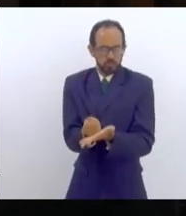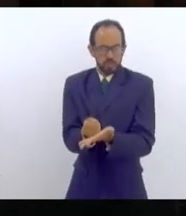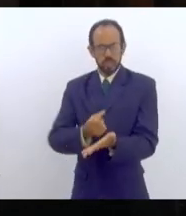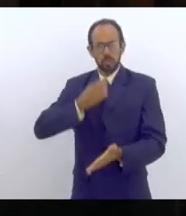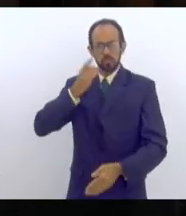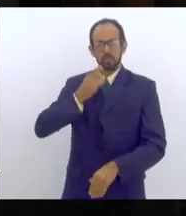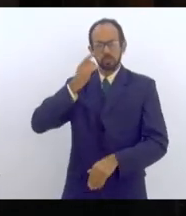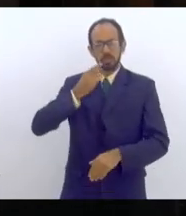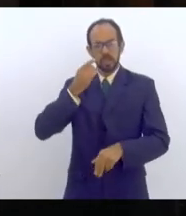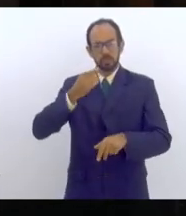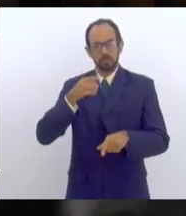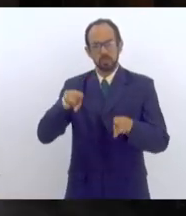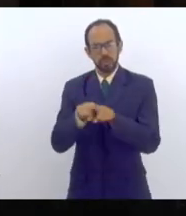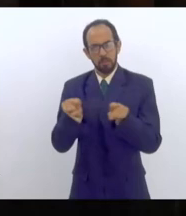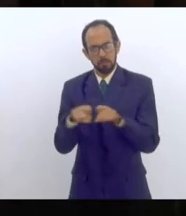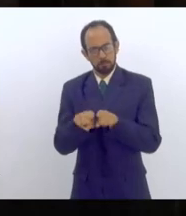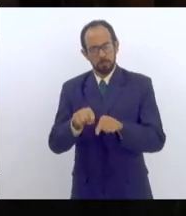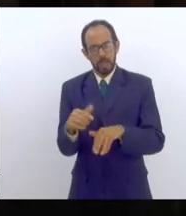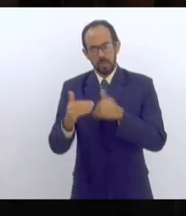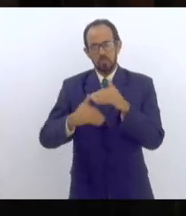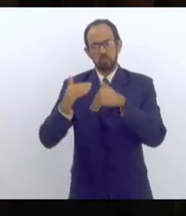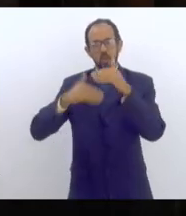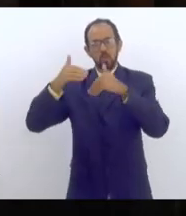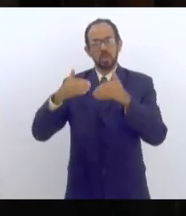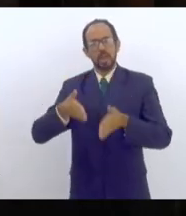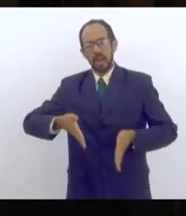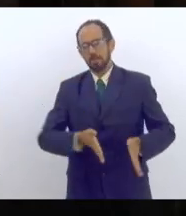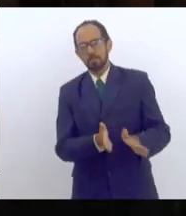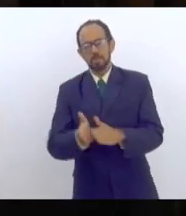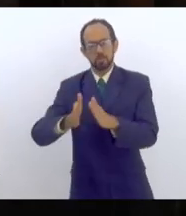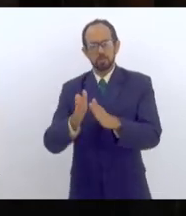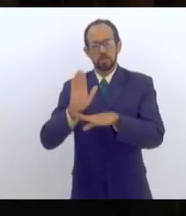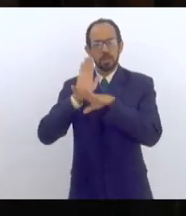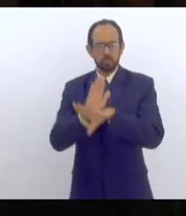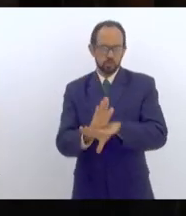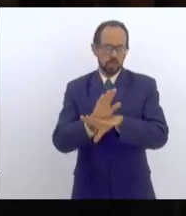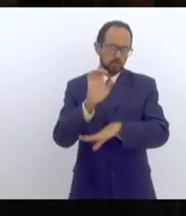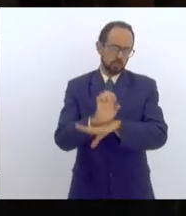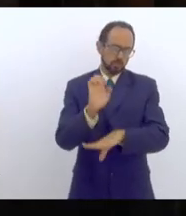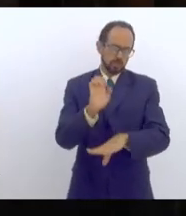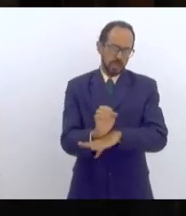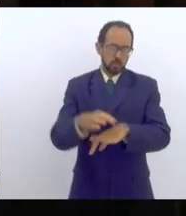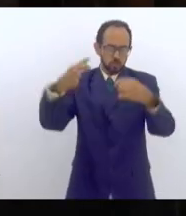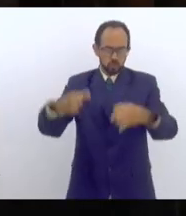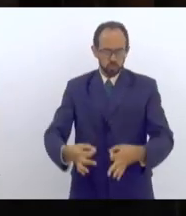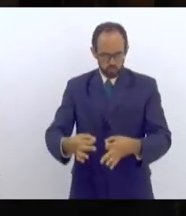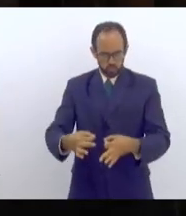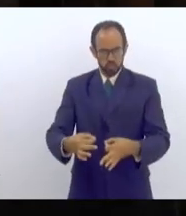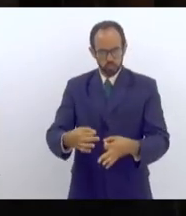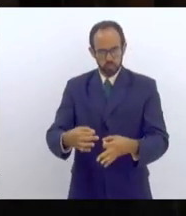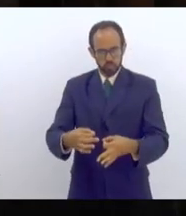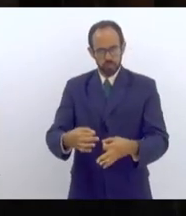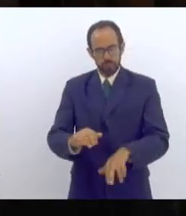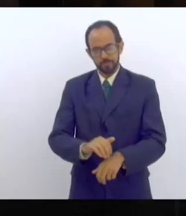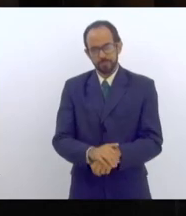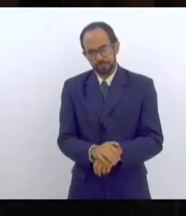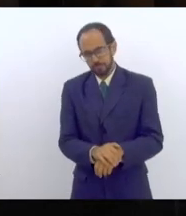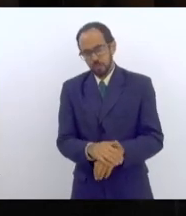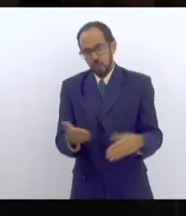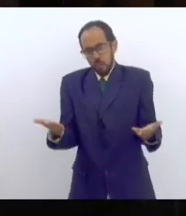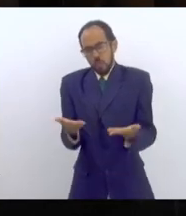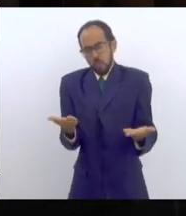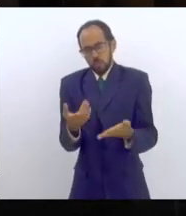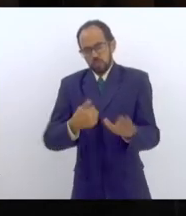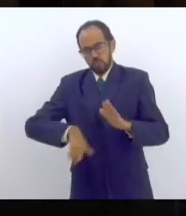percorri caminhos para ajudar a construir um Estado justo e sustentável. Hoje, represento